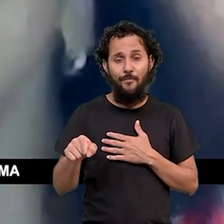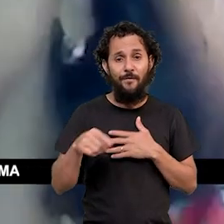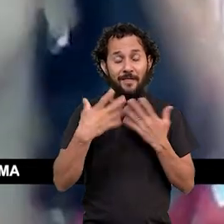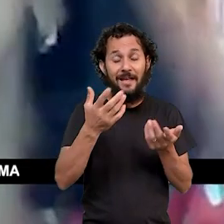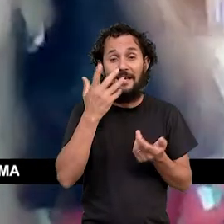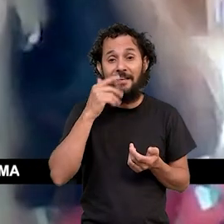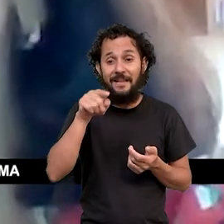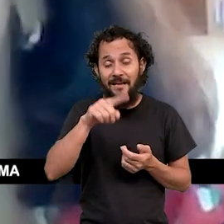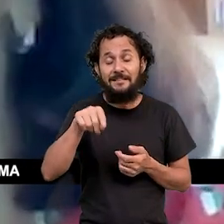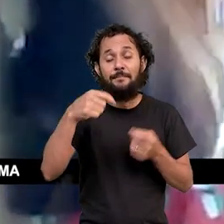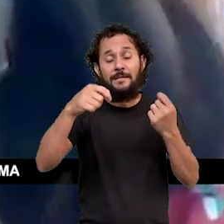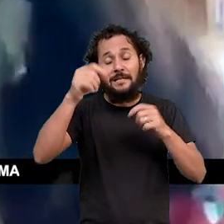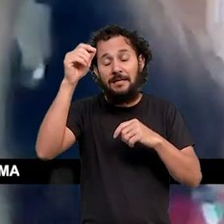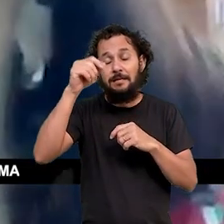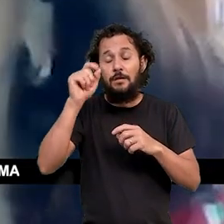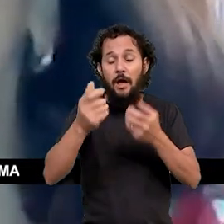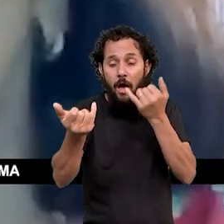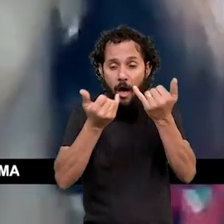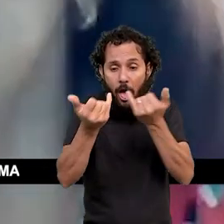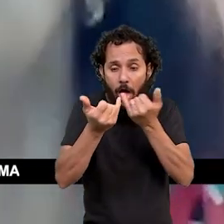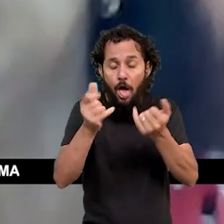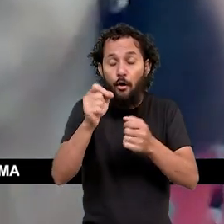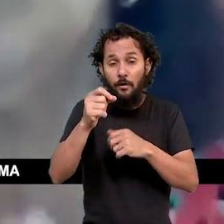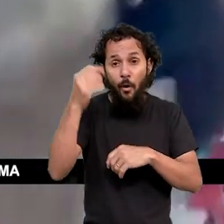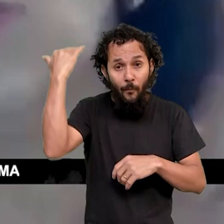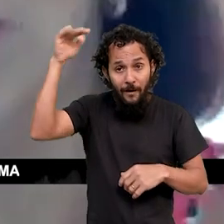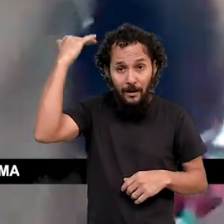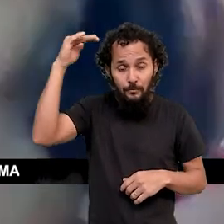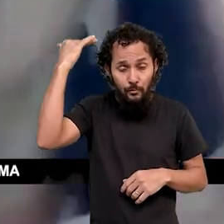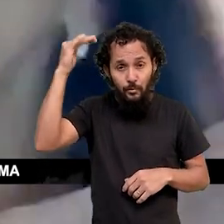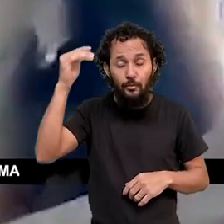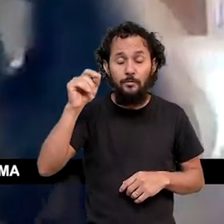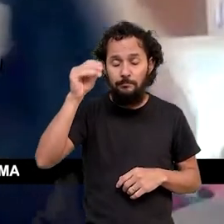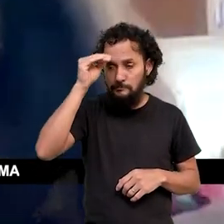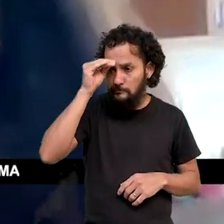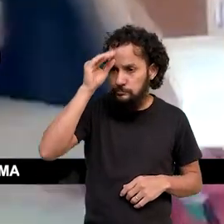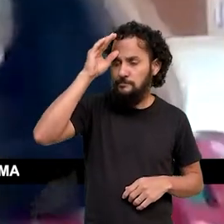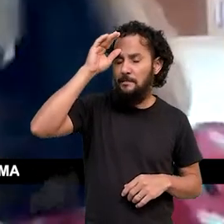As crianças precisam ter acesso, eu falo, um adulto